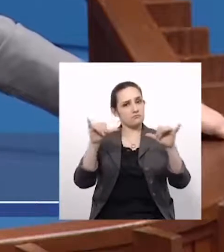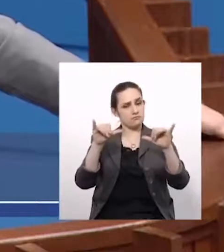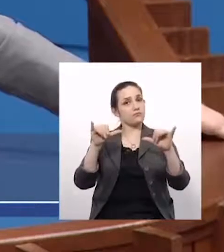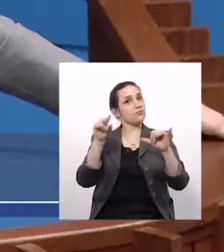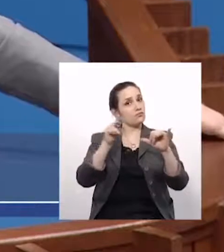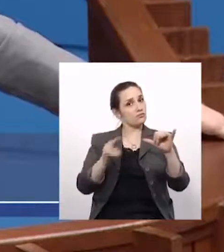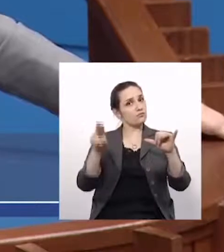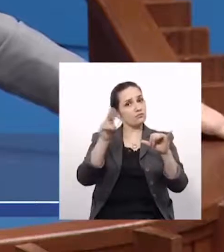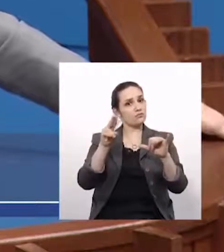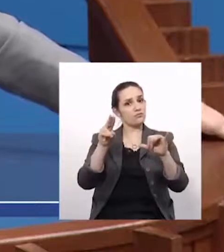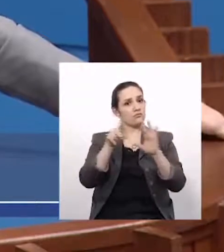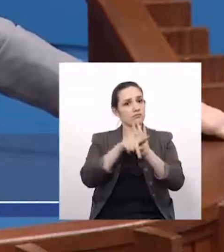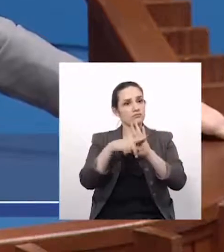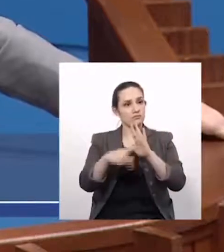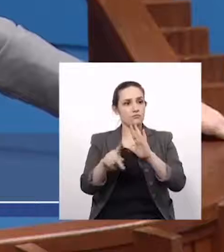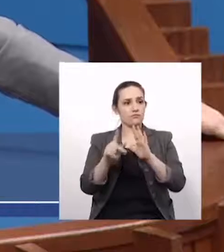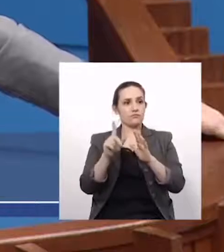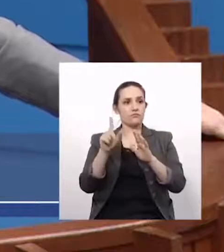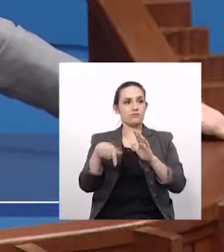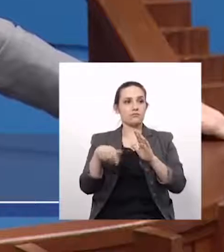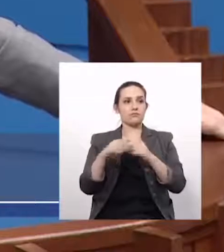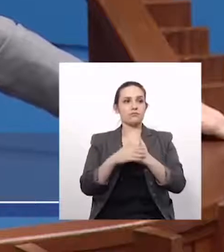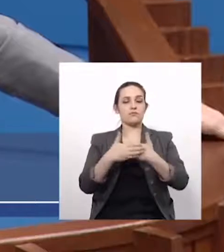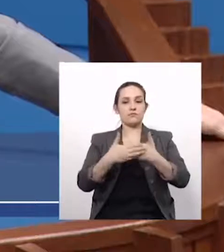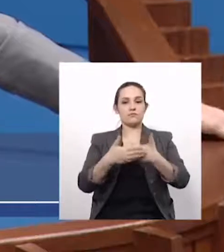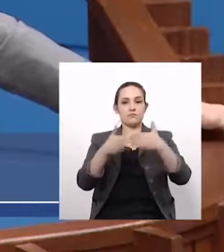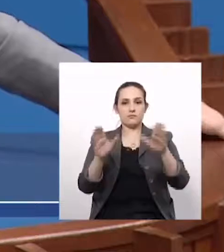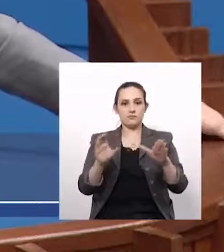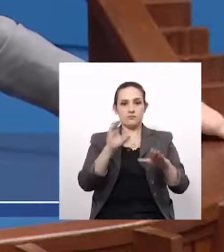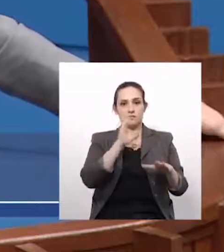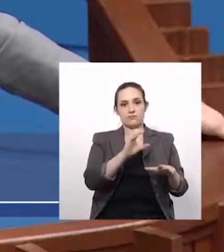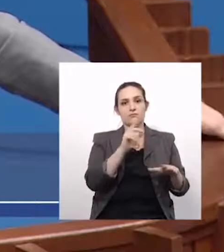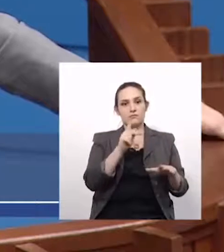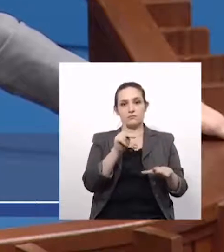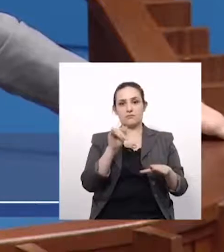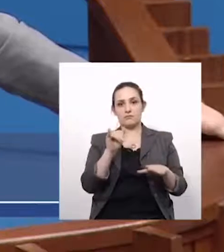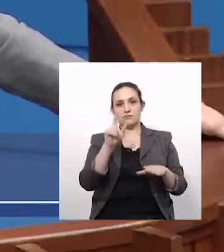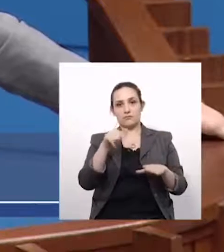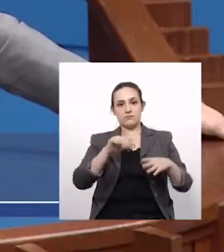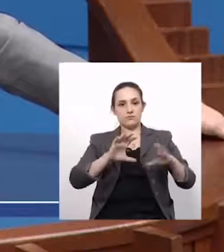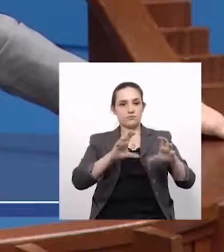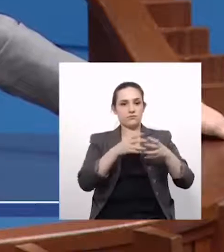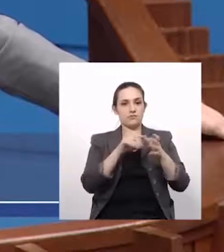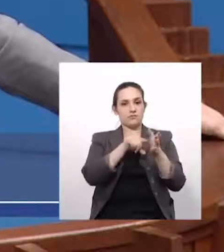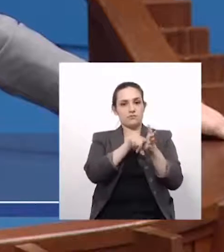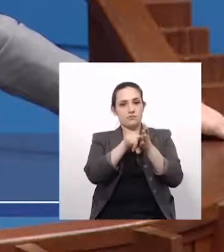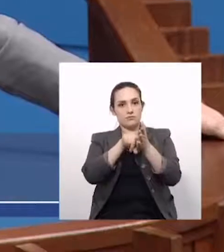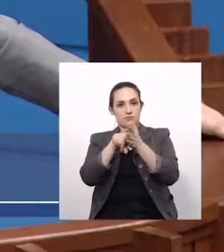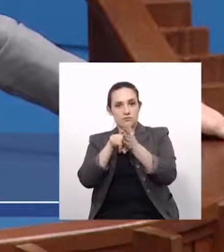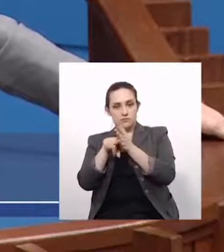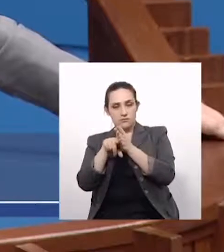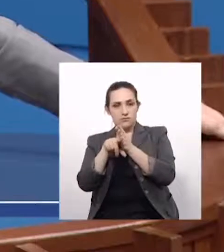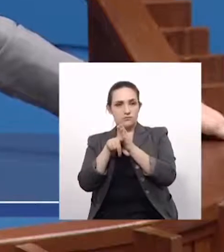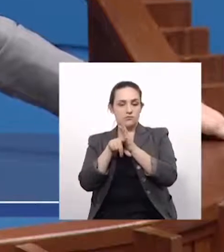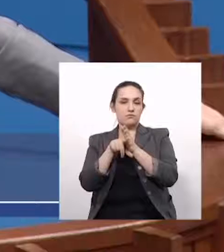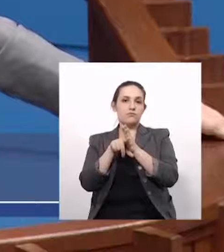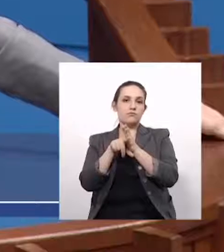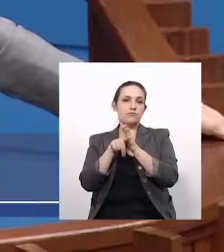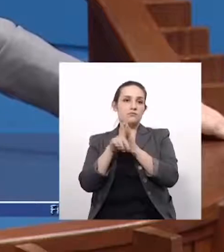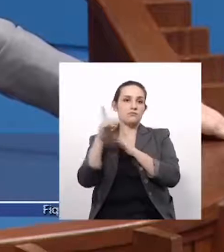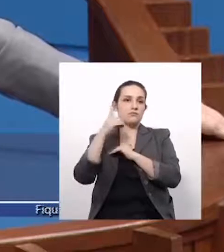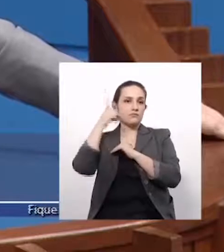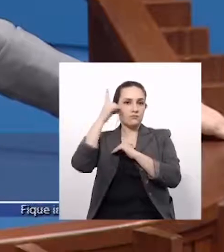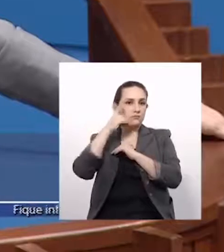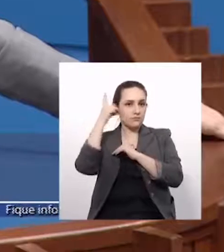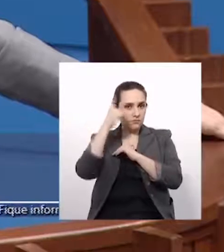acerca da formação de uma comissão parlamentar de inquérito para tratar